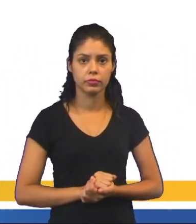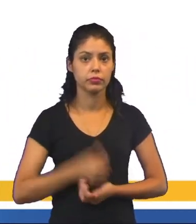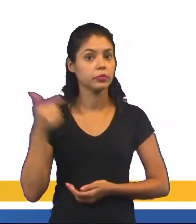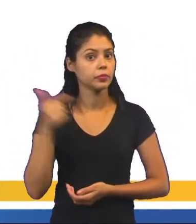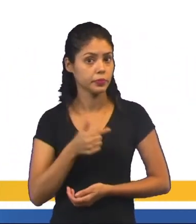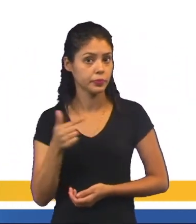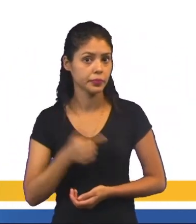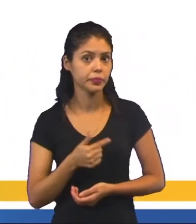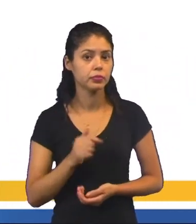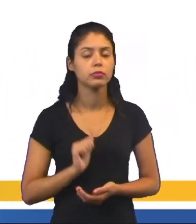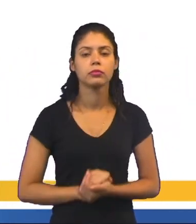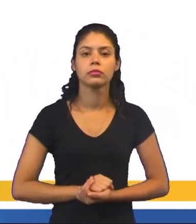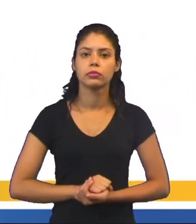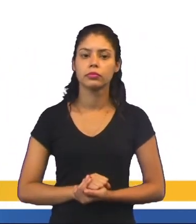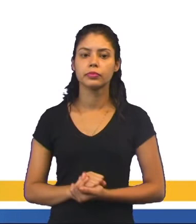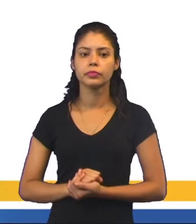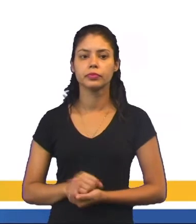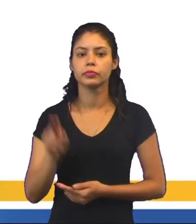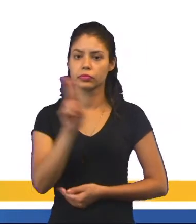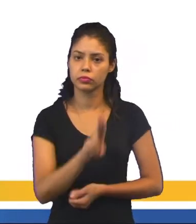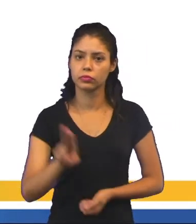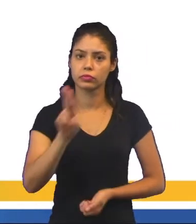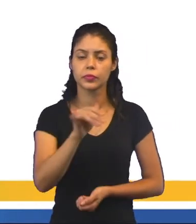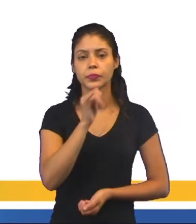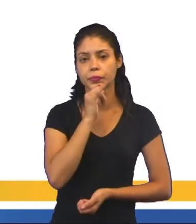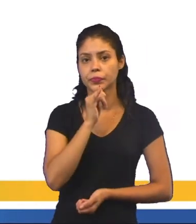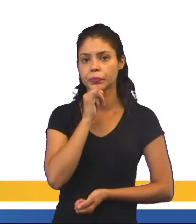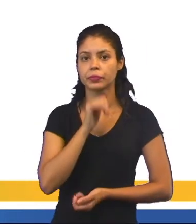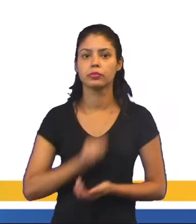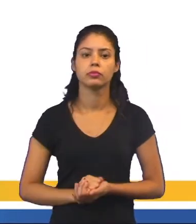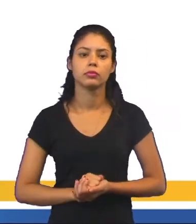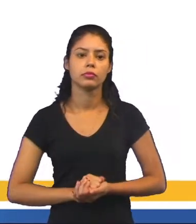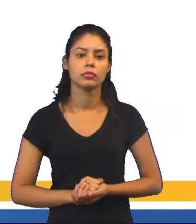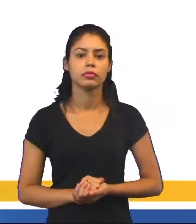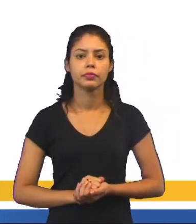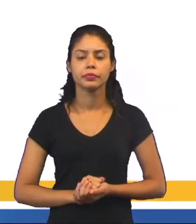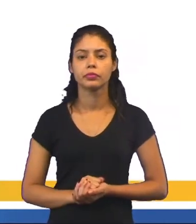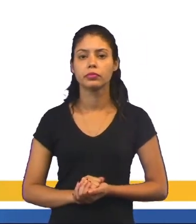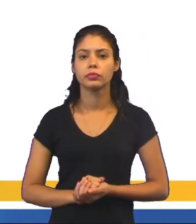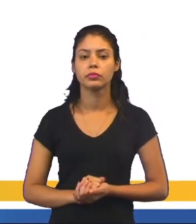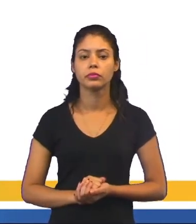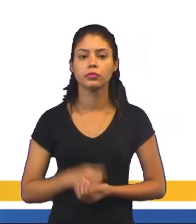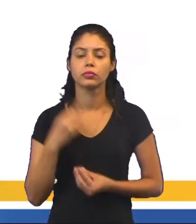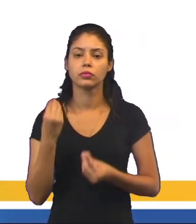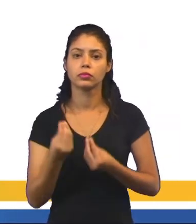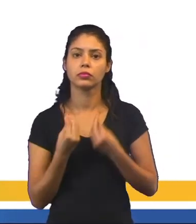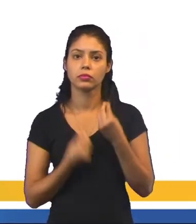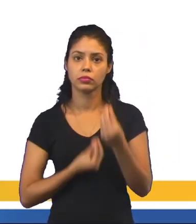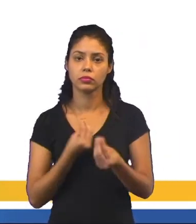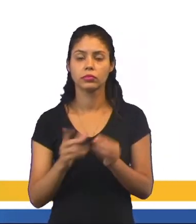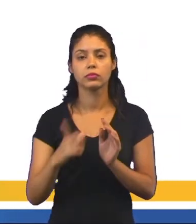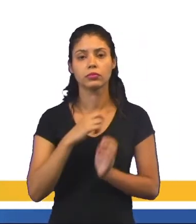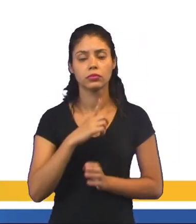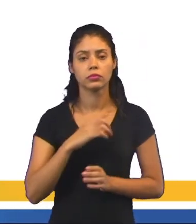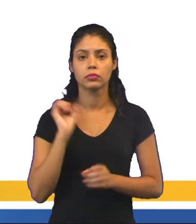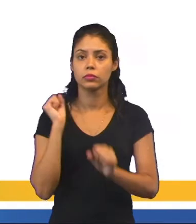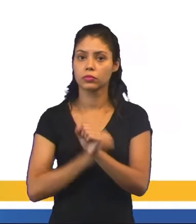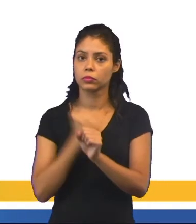diagonal secundária. Utilizando o exemplo algébrico que construímos,